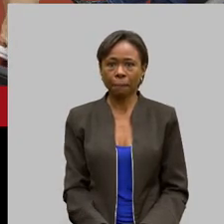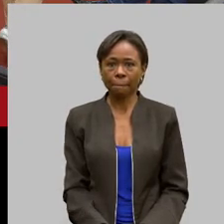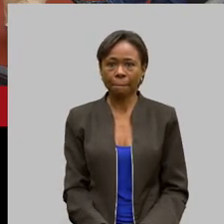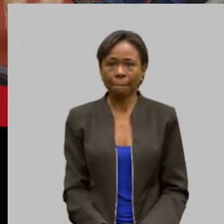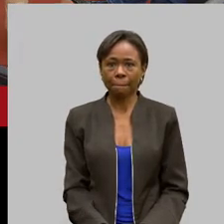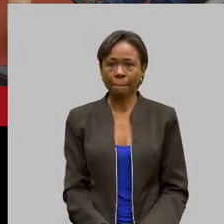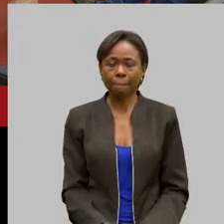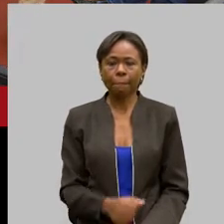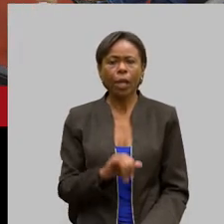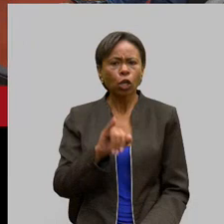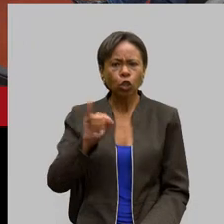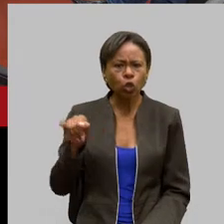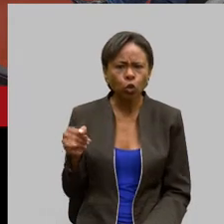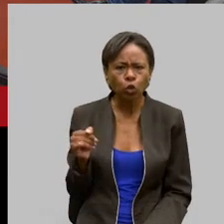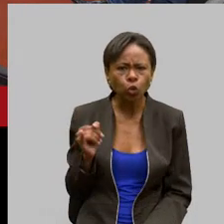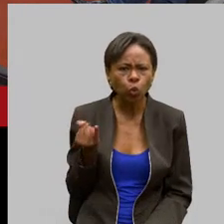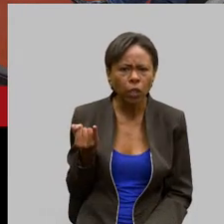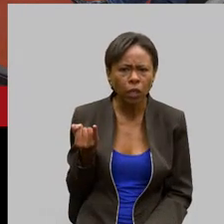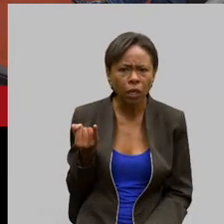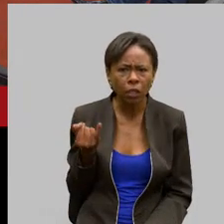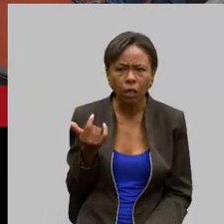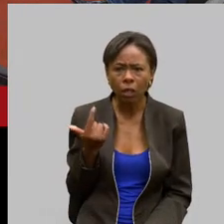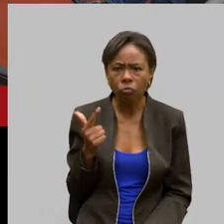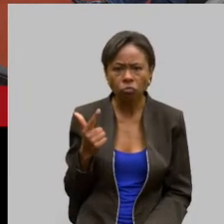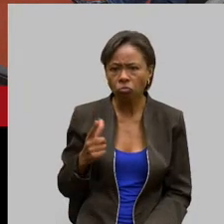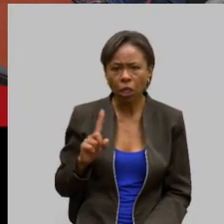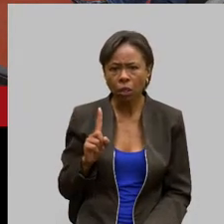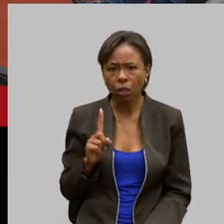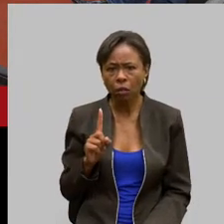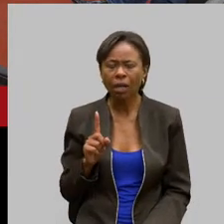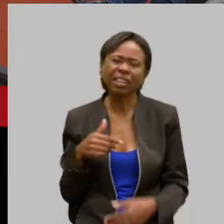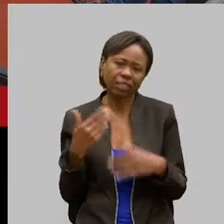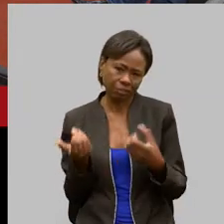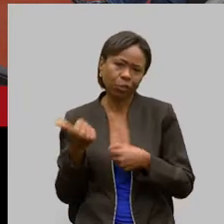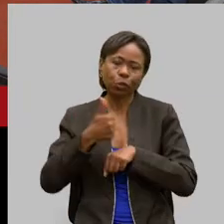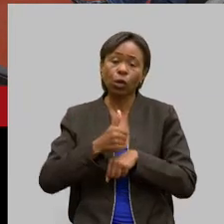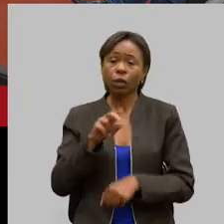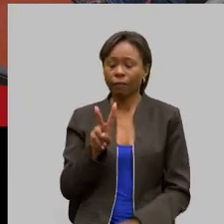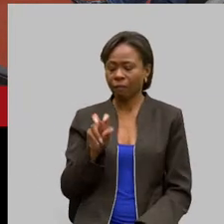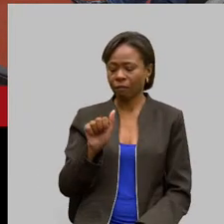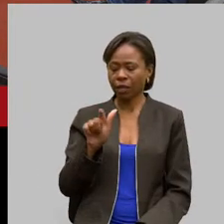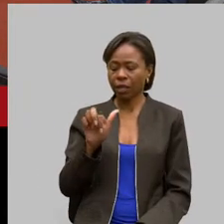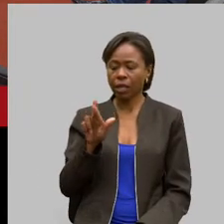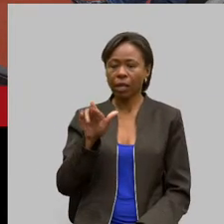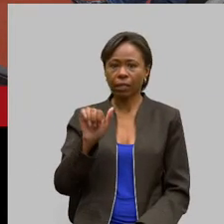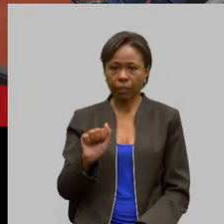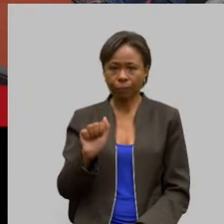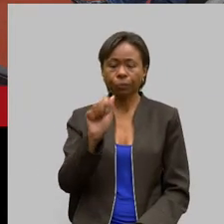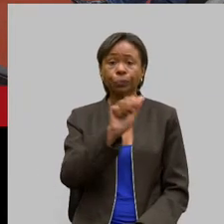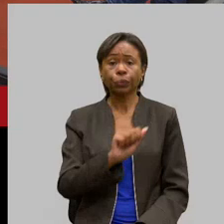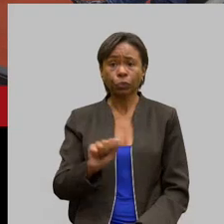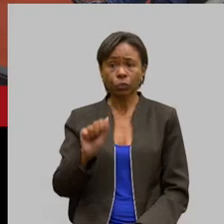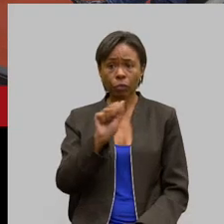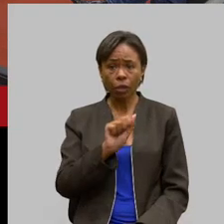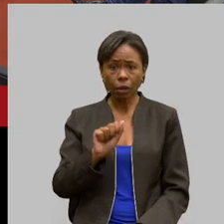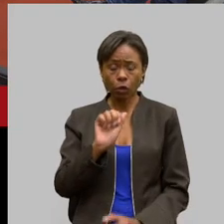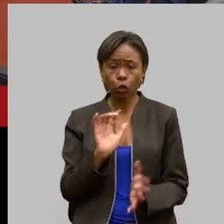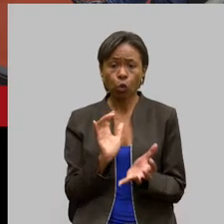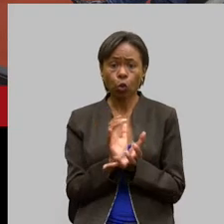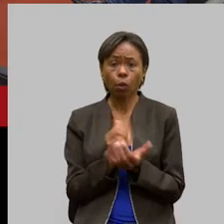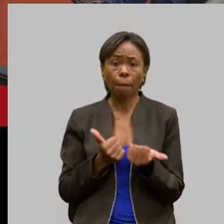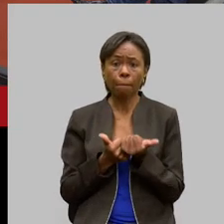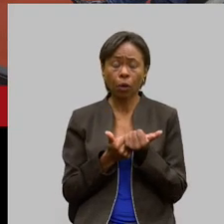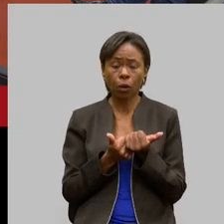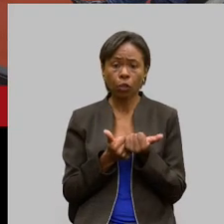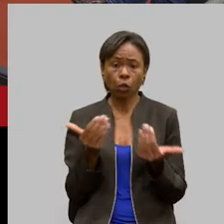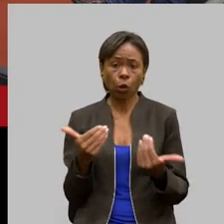Juliana não tá aí não né gente então é a Valéria Valéria da Costa Alves que é da associação do grupo de apoio dos autistas